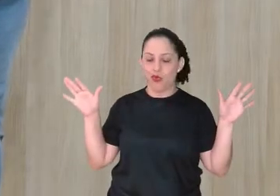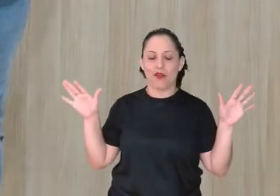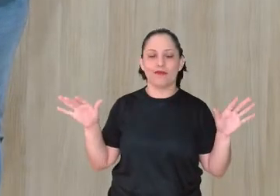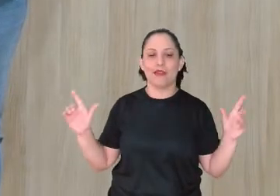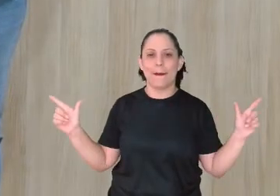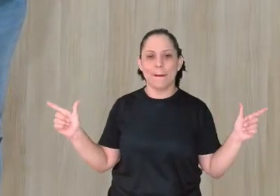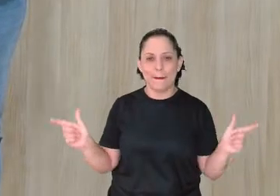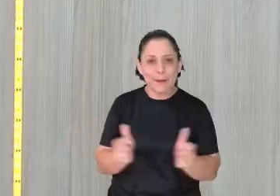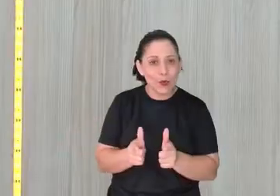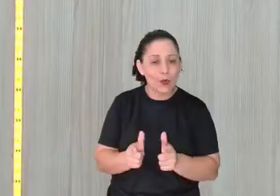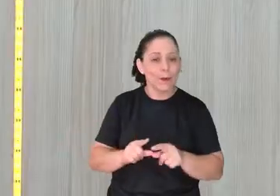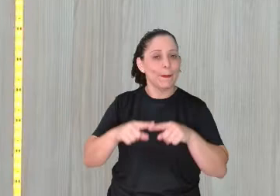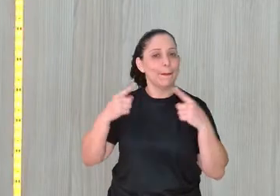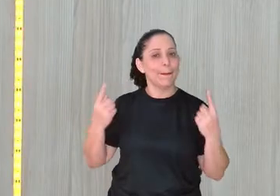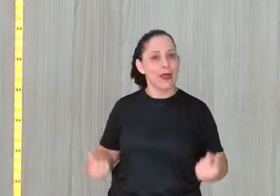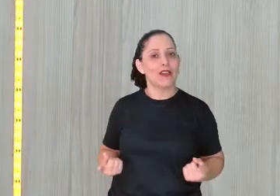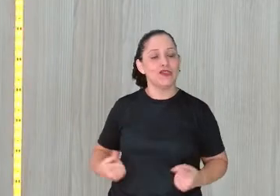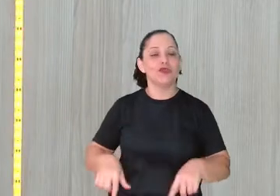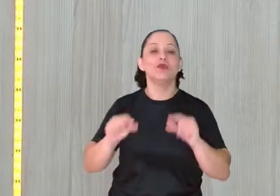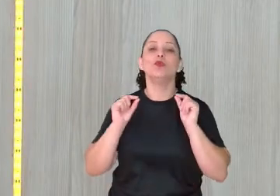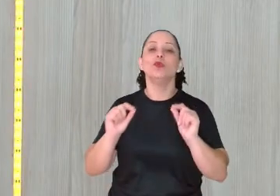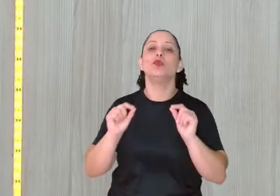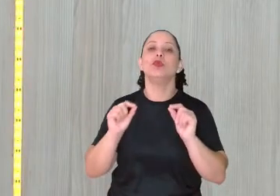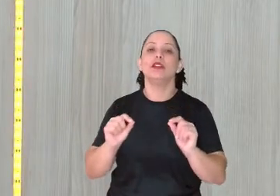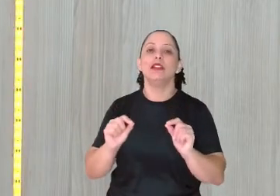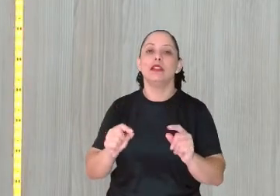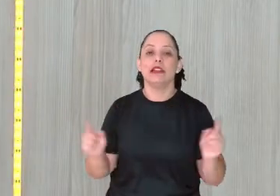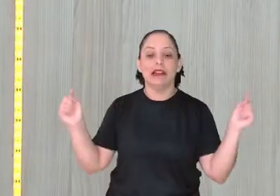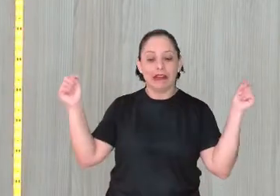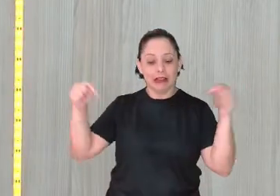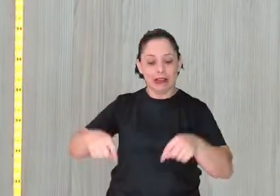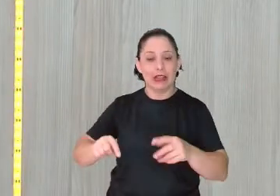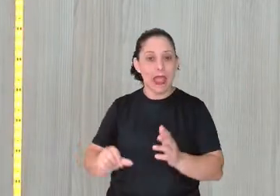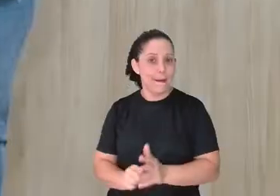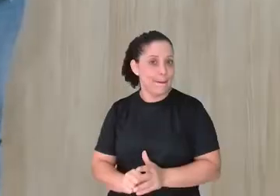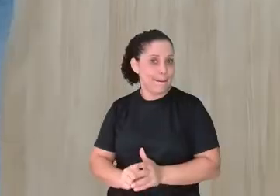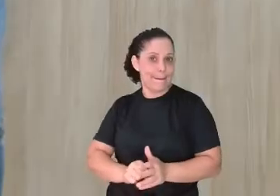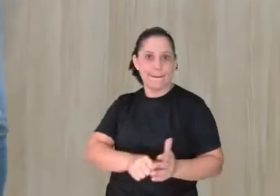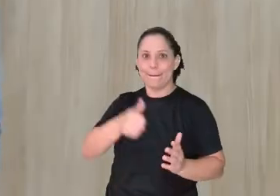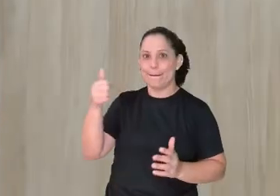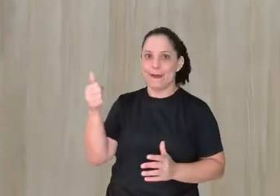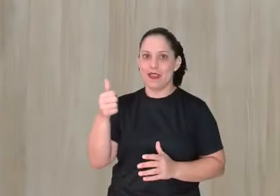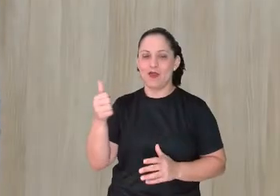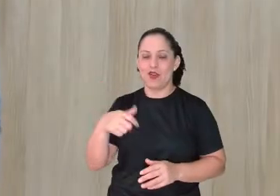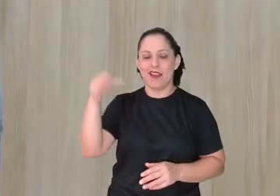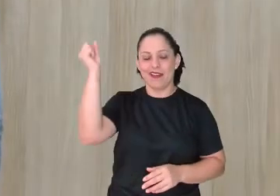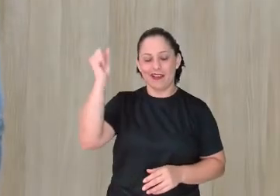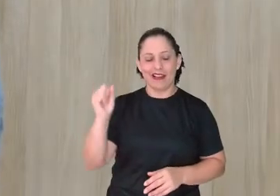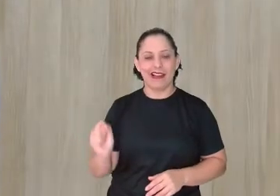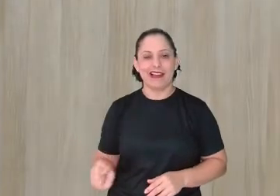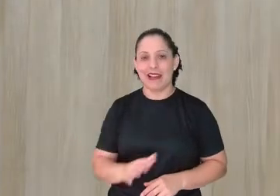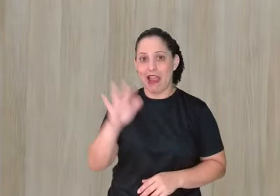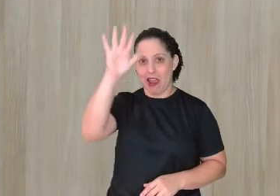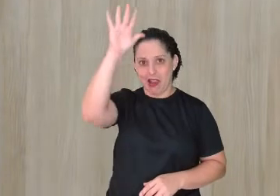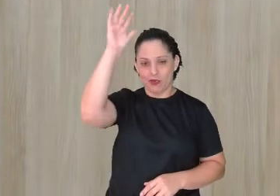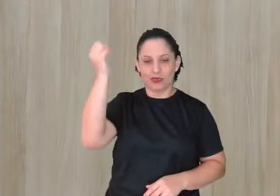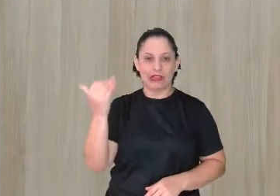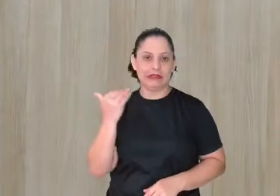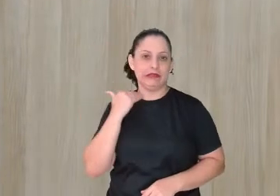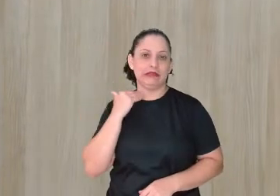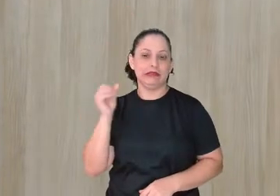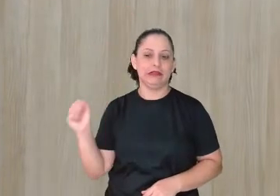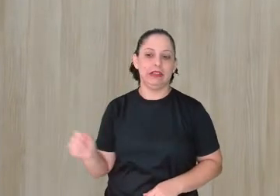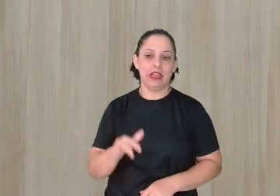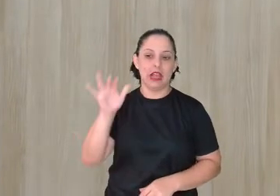assim, A lógica capitalista a lógica que capitalista é que ele prevalece. venha Isso. primeiro muito caro, né? Num preço muito alto,